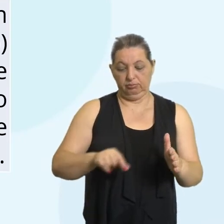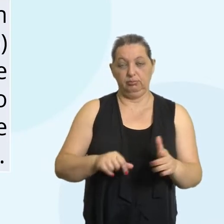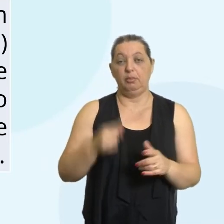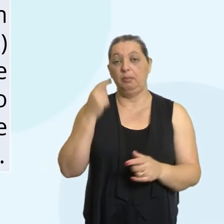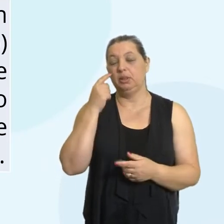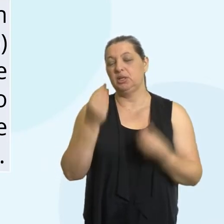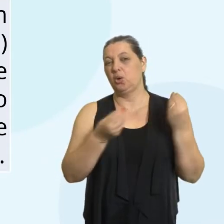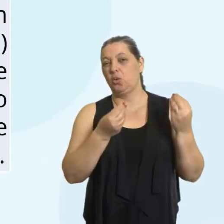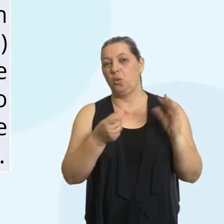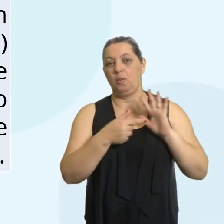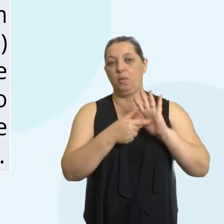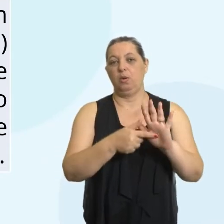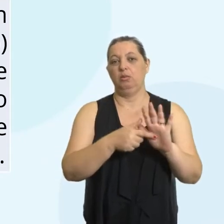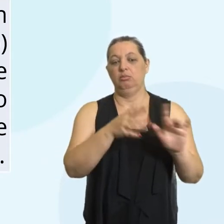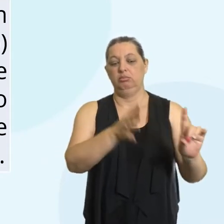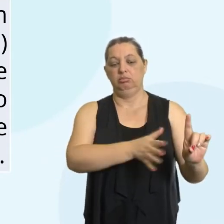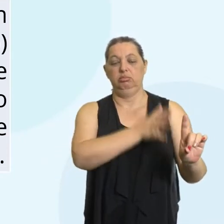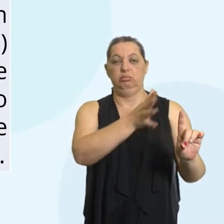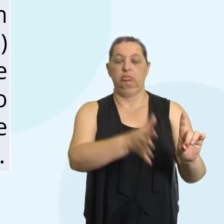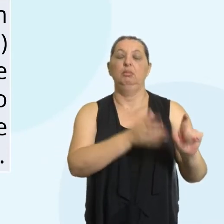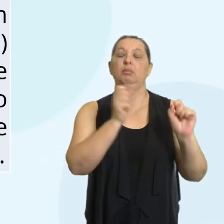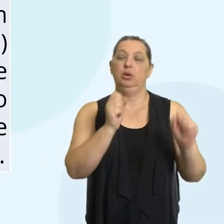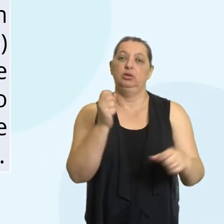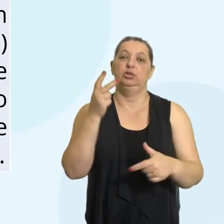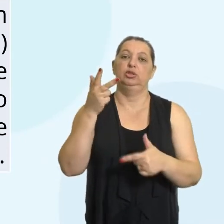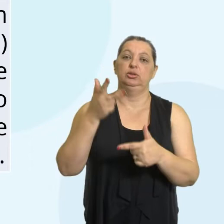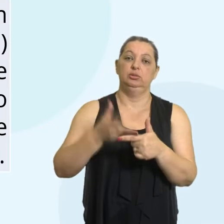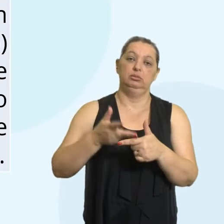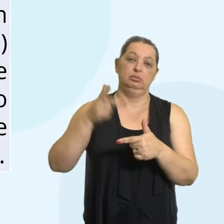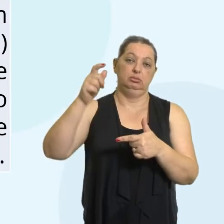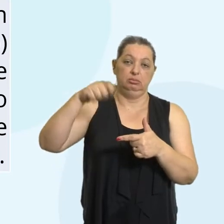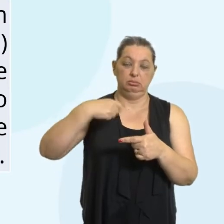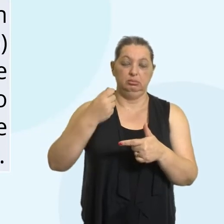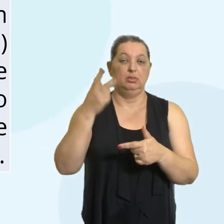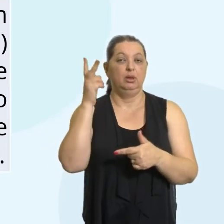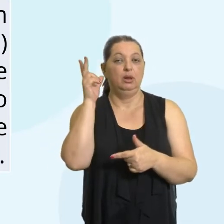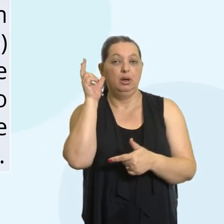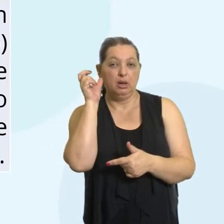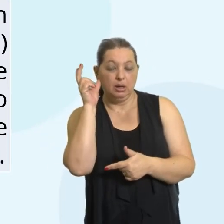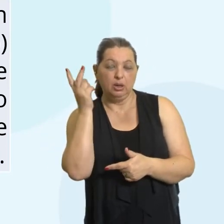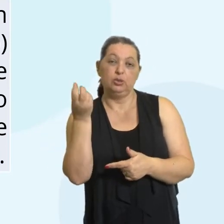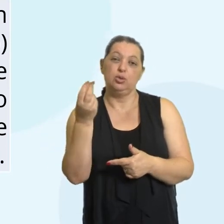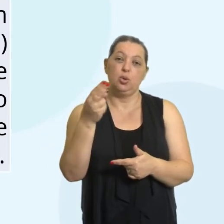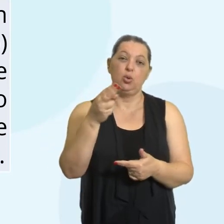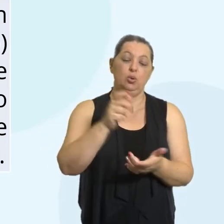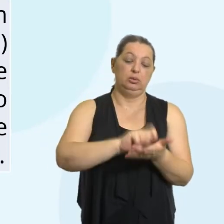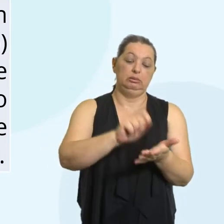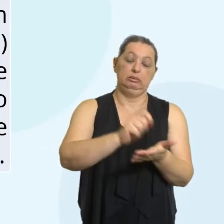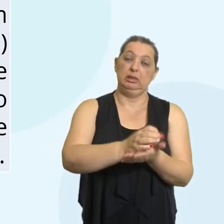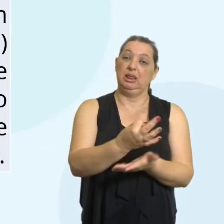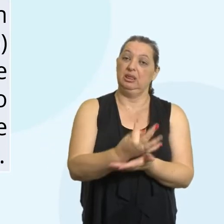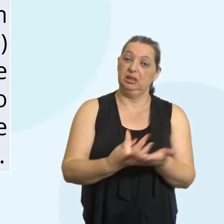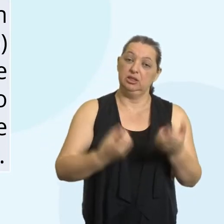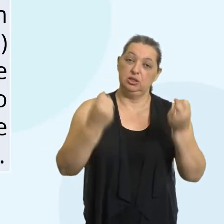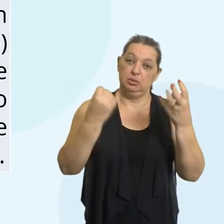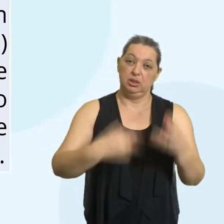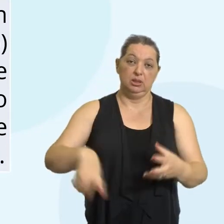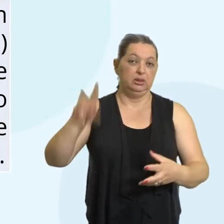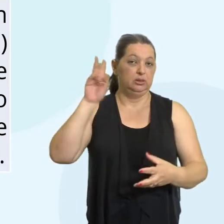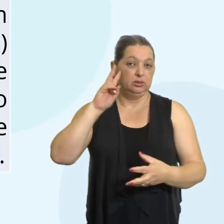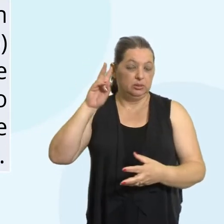apresentações essa apresentações eles podem gravar áudios e se podem escrever textos contando sobre essas questões políticas históricas